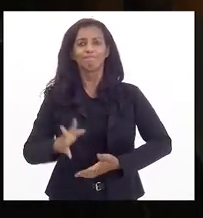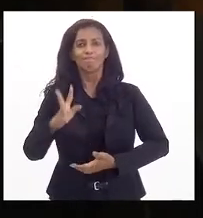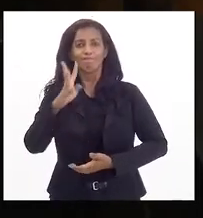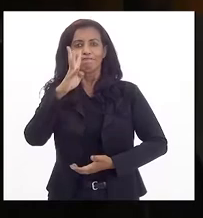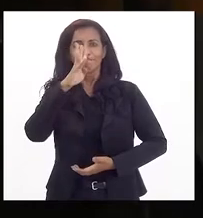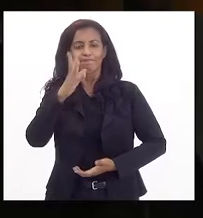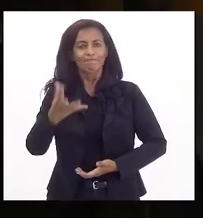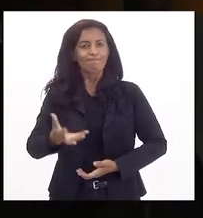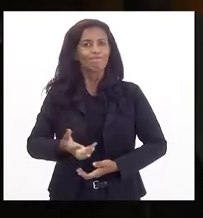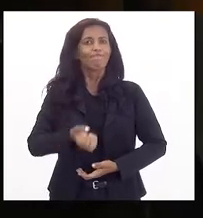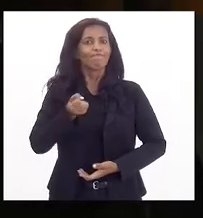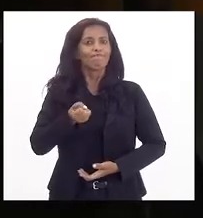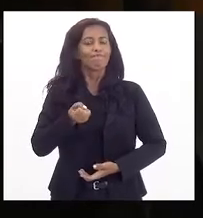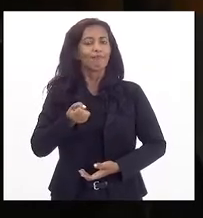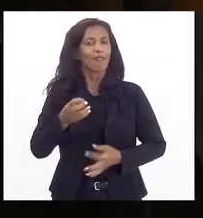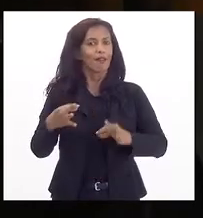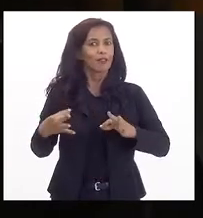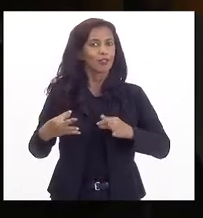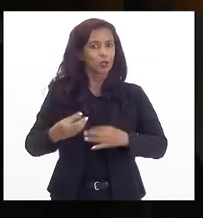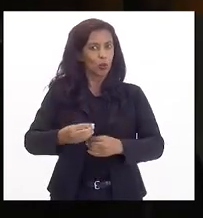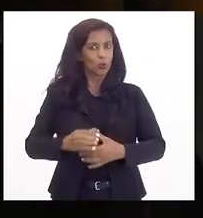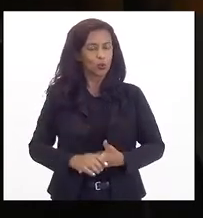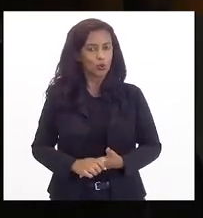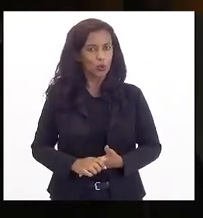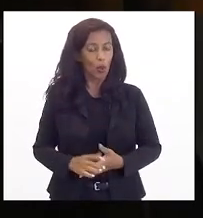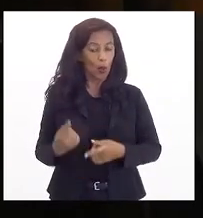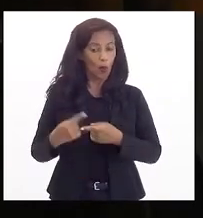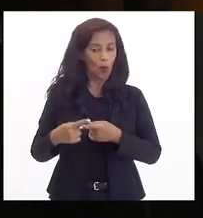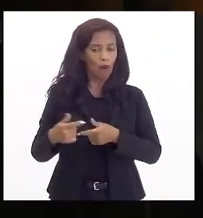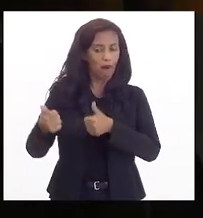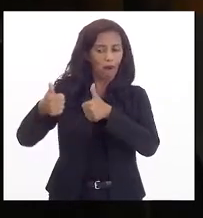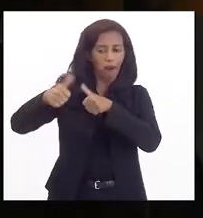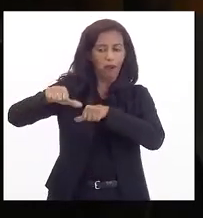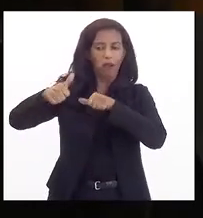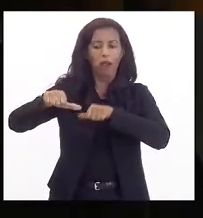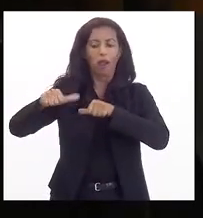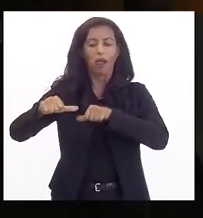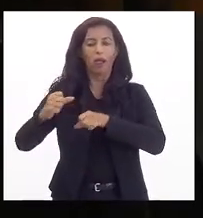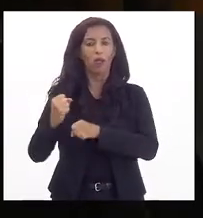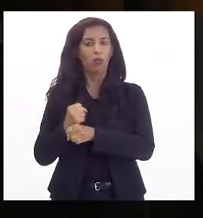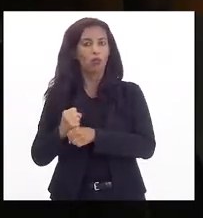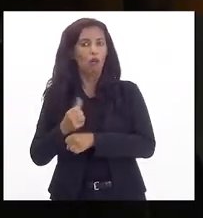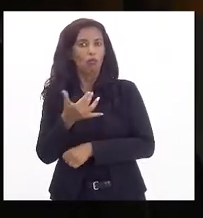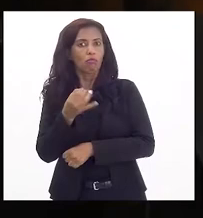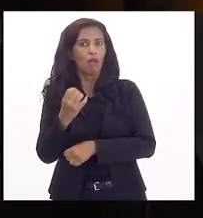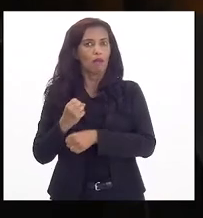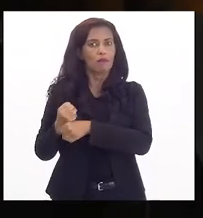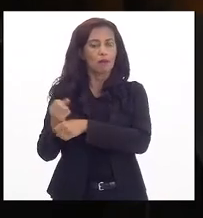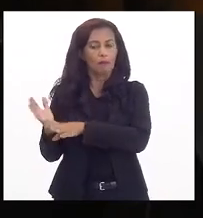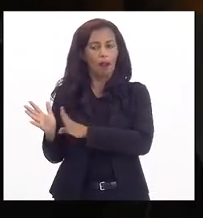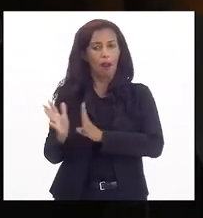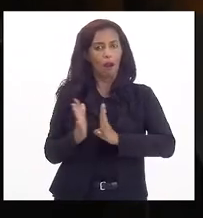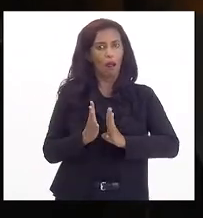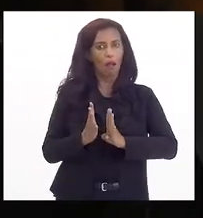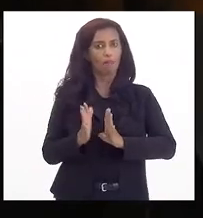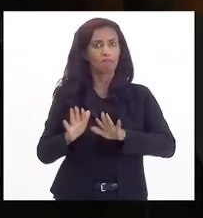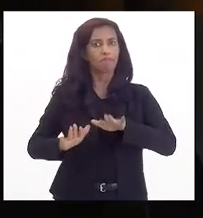surpreendeu a todos, porque se verificou que nos últimos 10 anos, pelo menos,